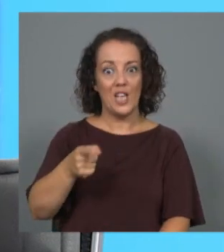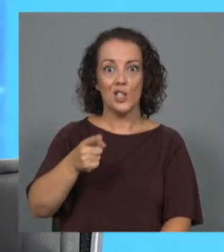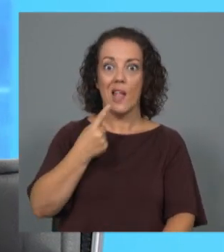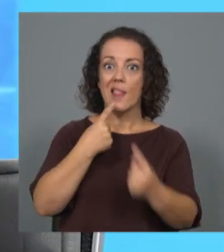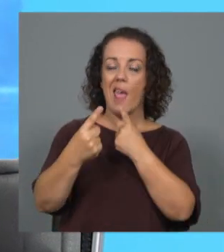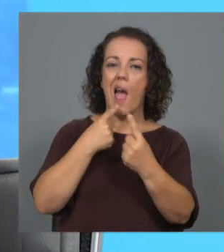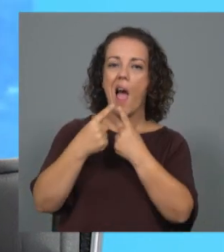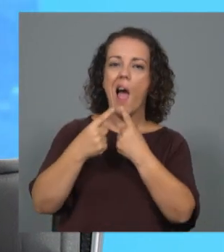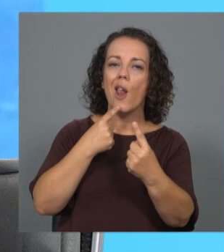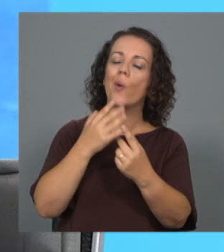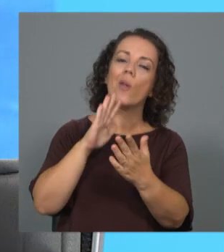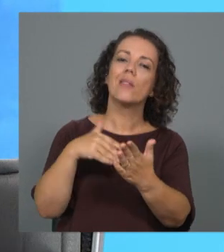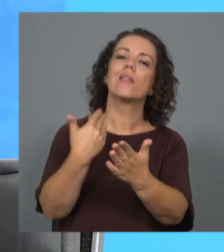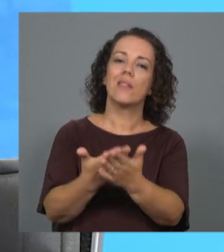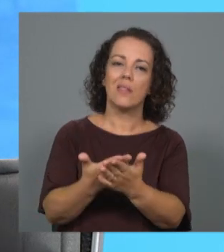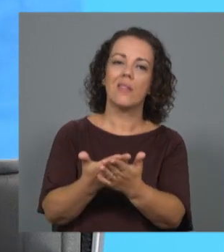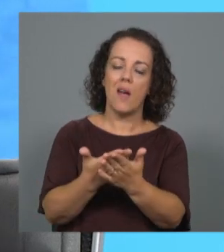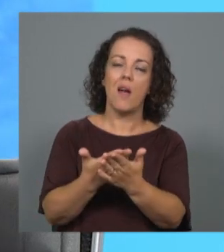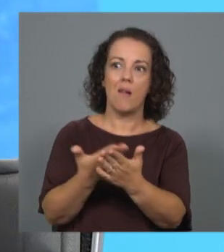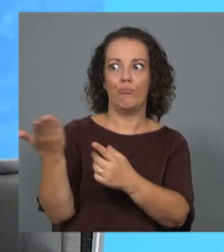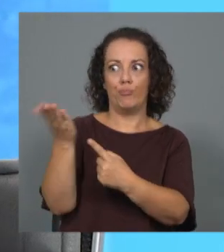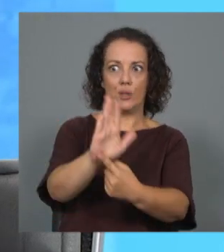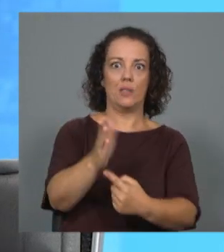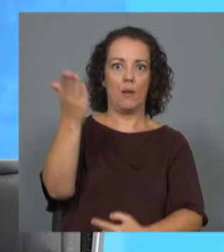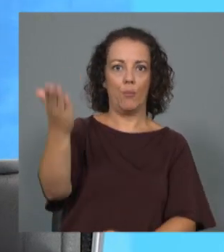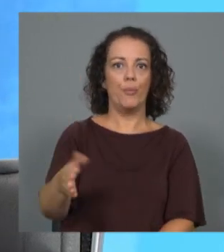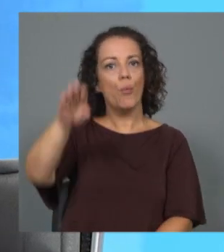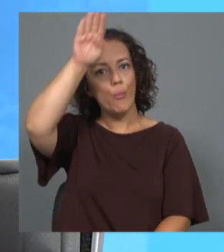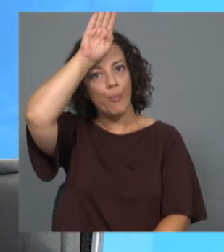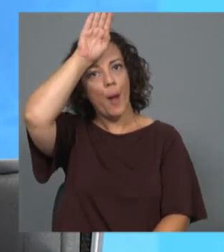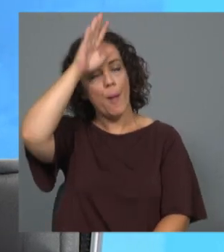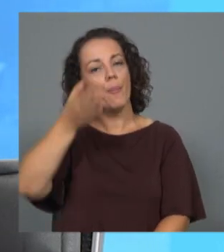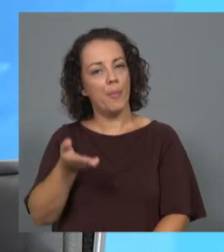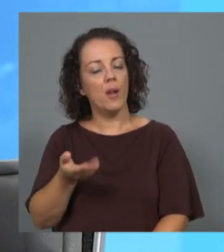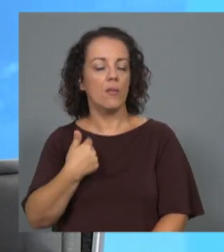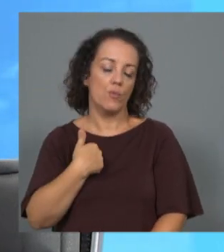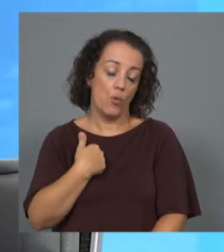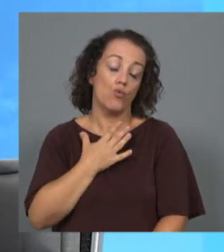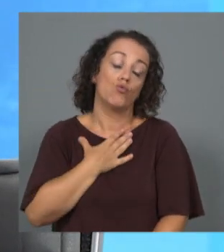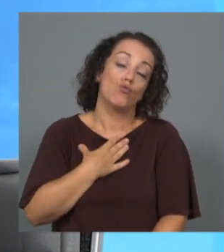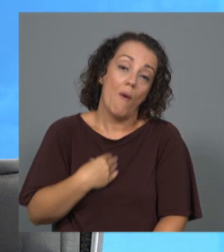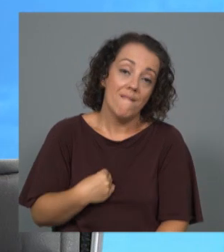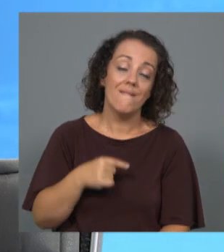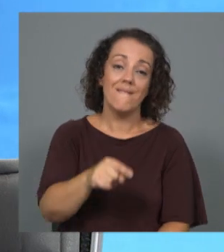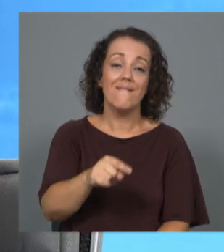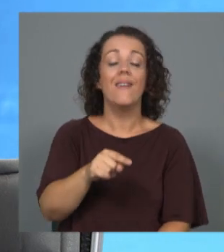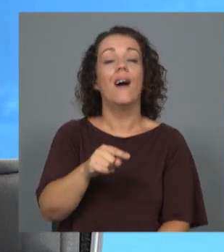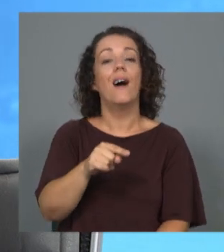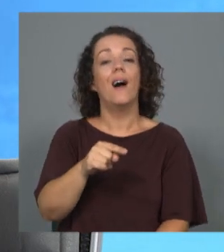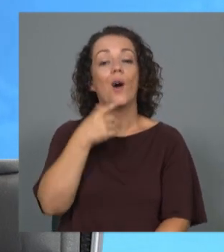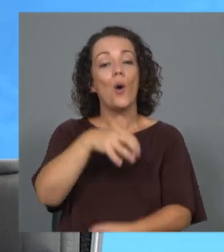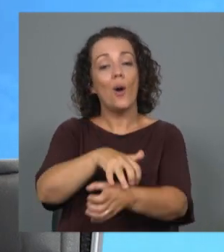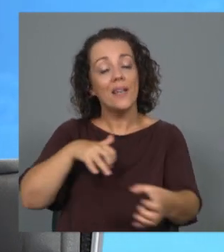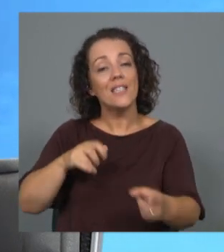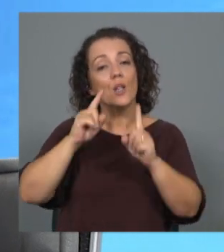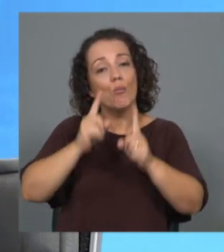alimentados ou alentados pelo exemplo do Papa Francisco, nós gostaríamos, repito, que este Congresso fosse um ponto de partida